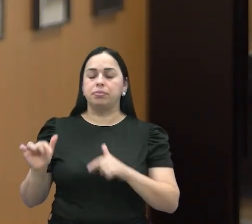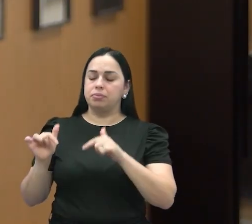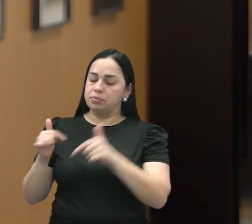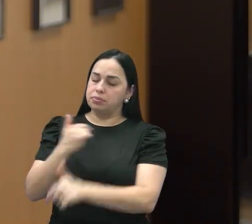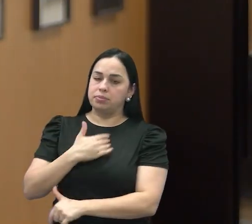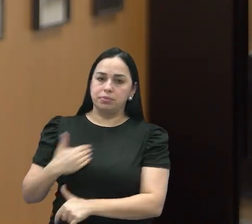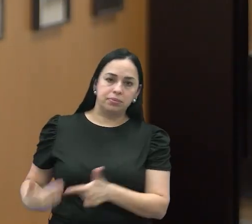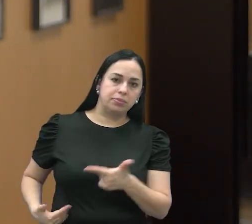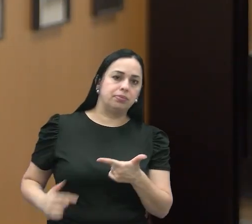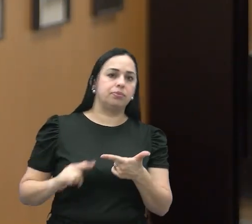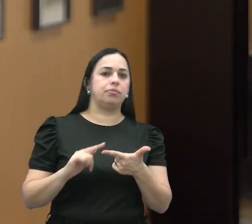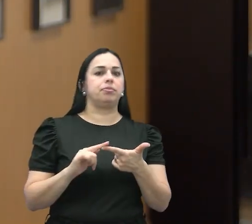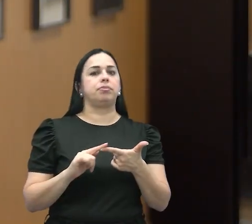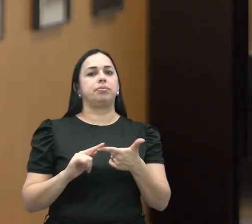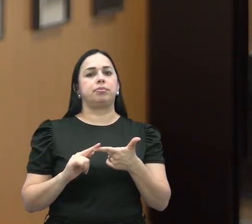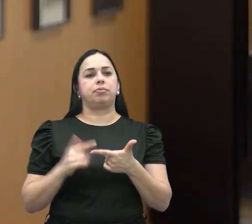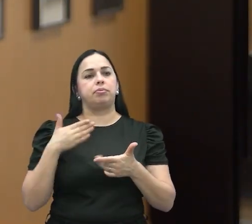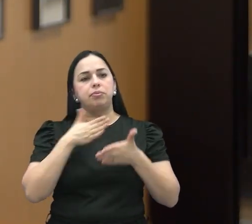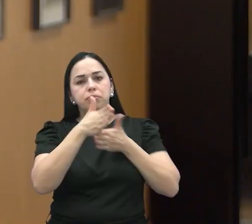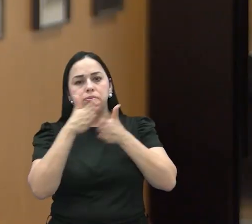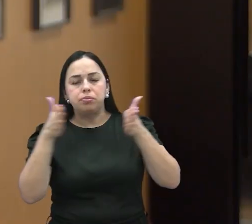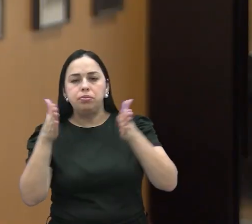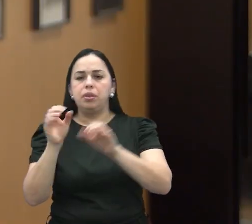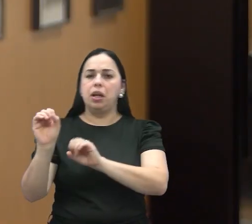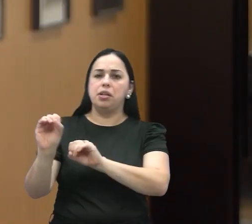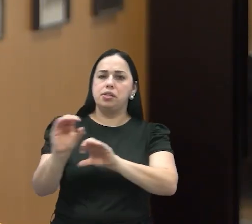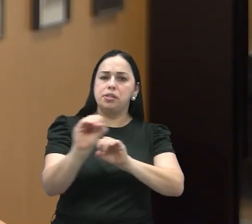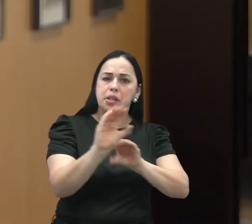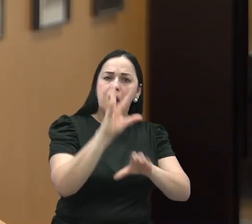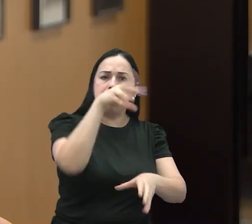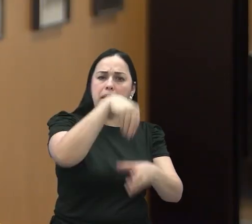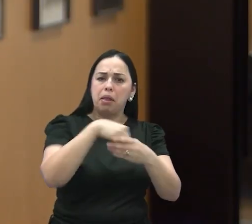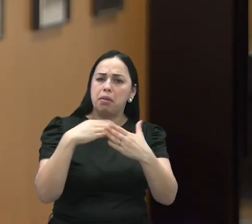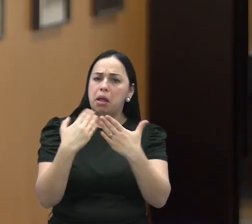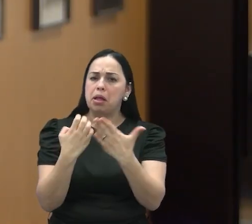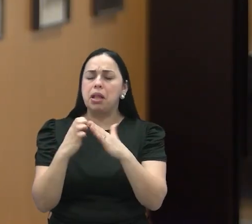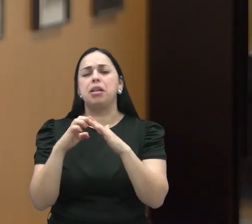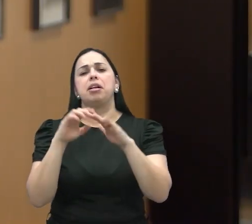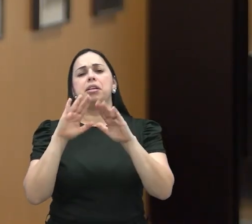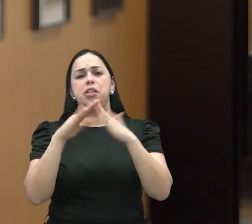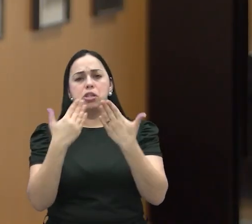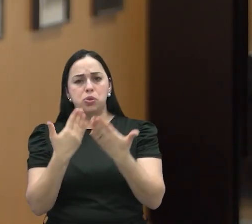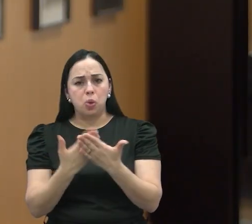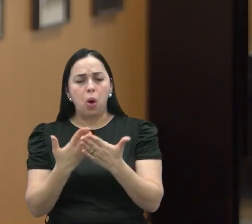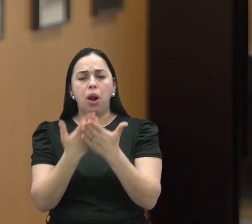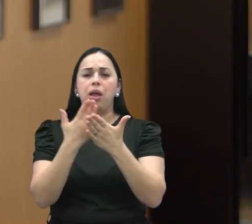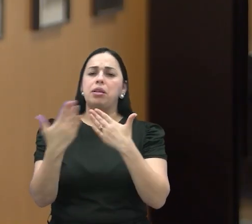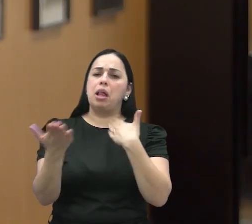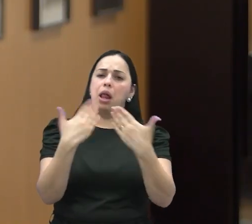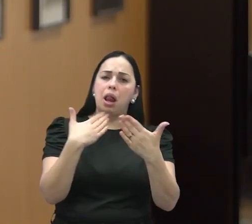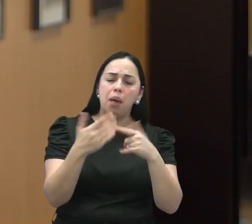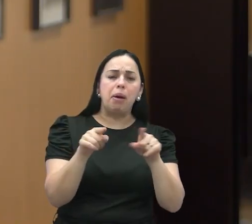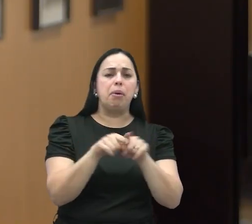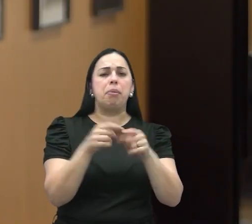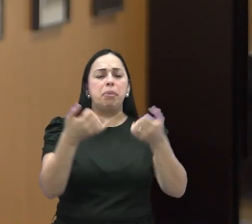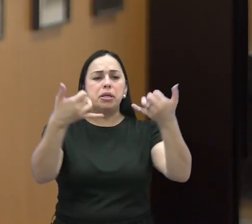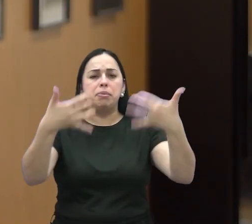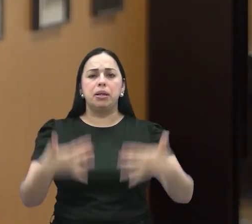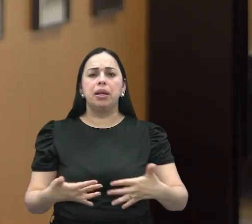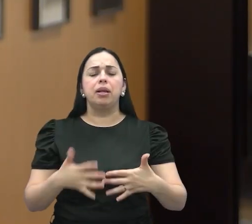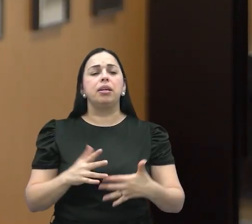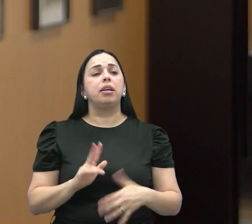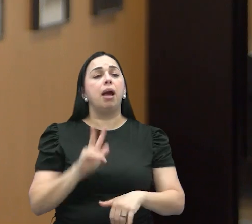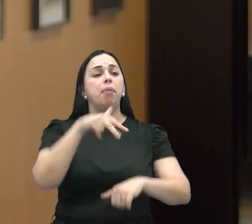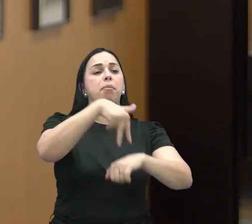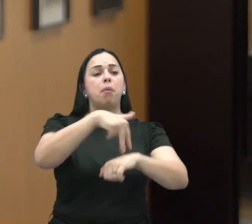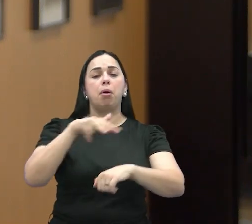parlamentar, ação de ir para as escolas, de ir para os bairros, de dialogar e fortalecer, empoderar essas mulheres, é o que a